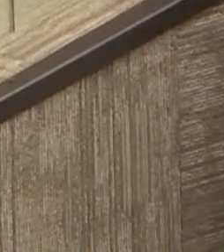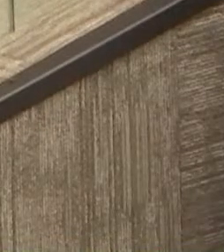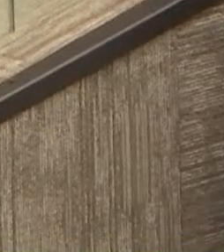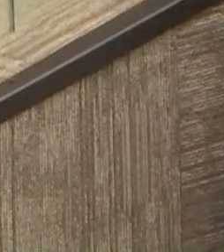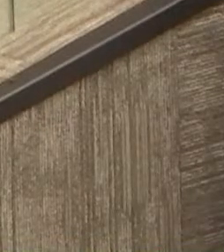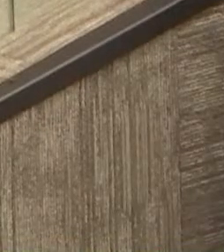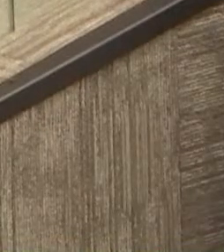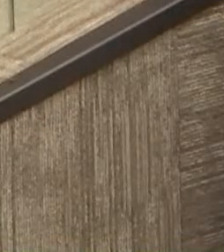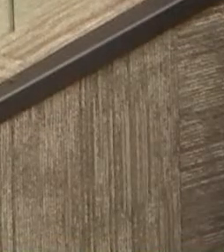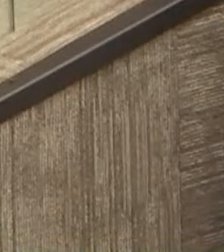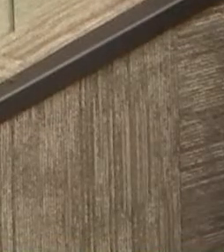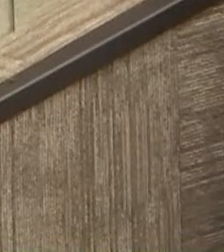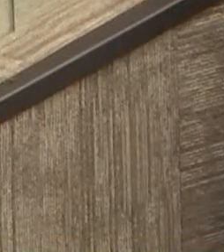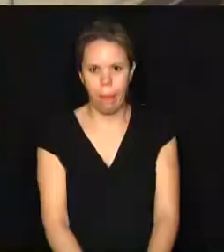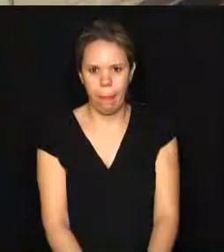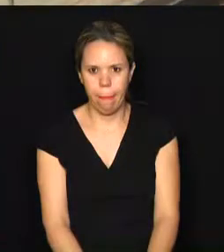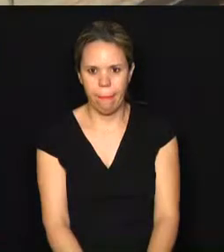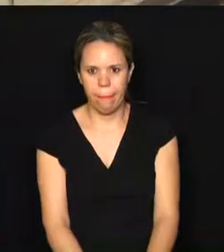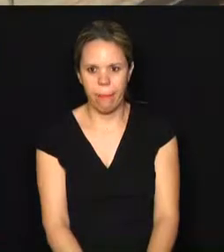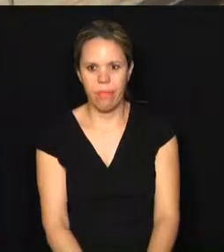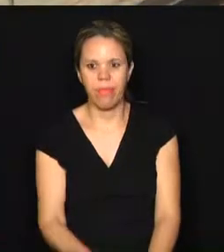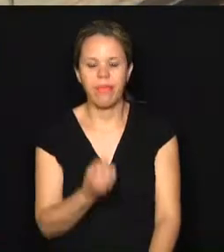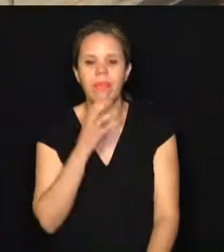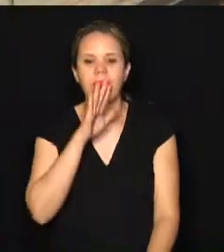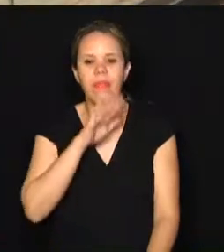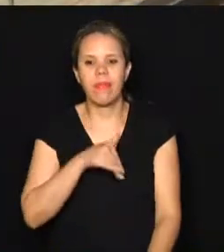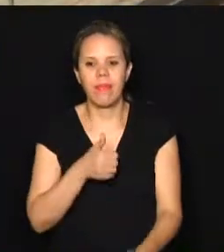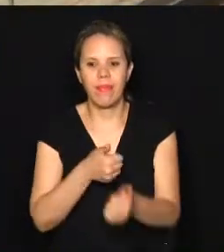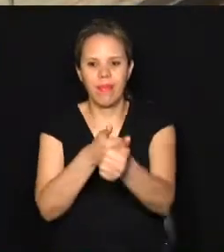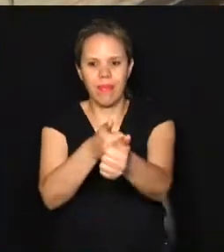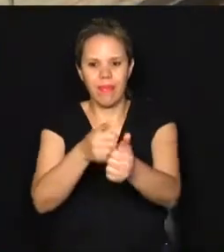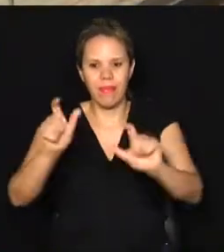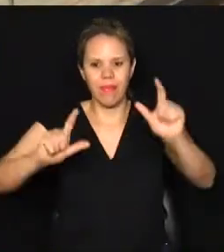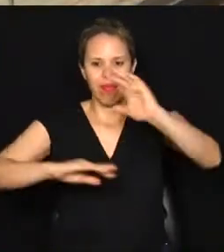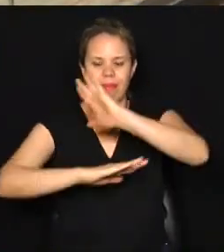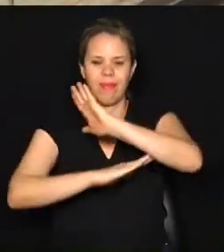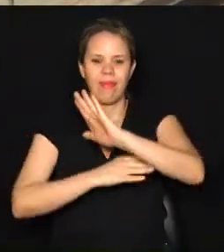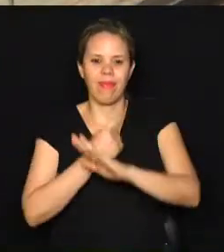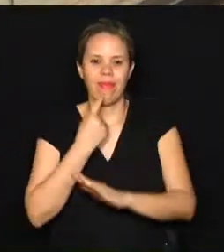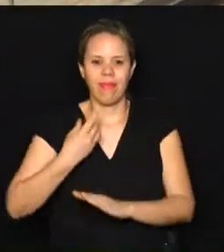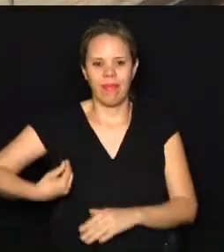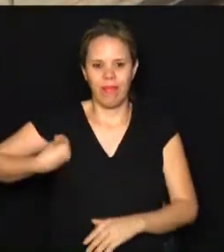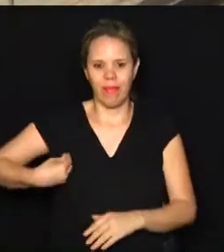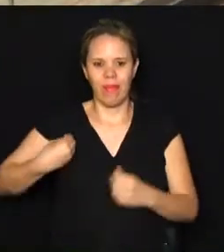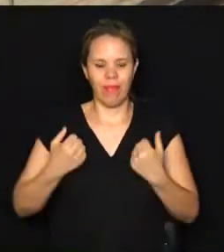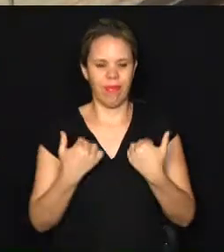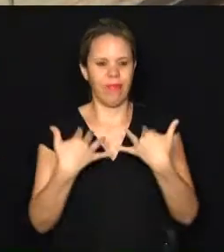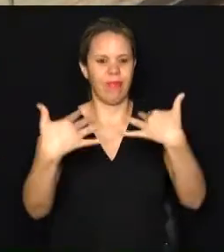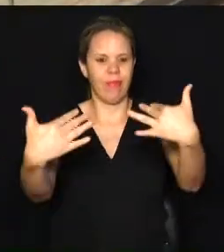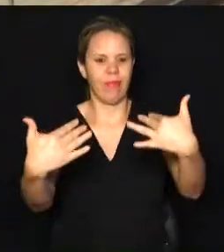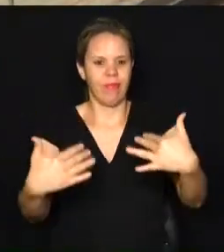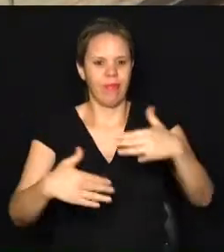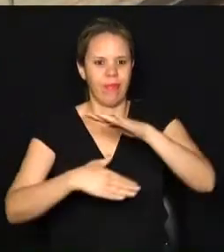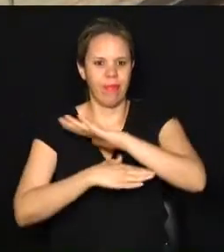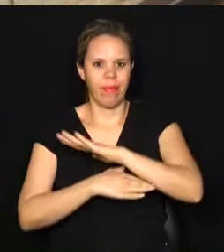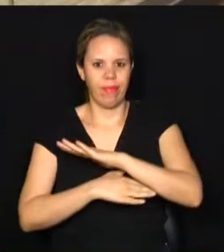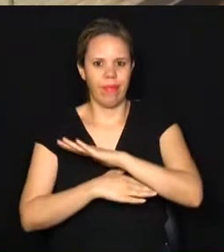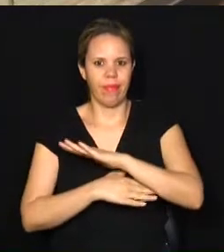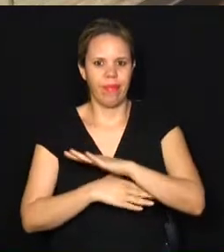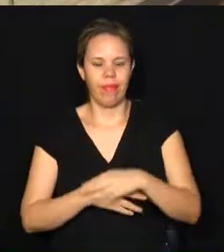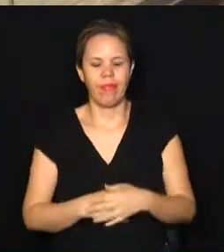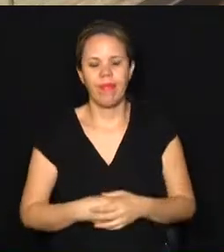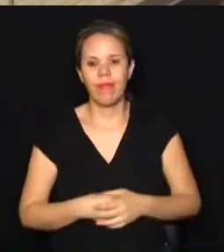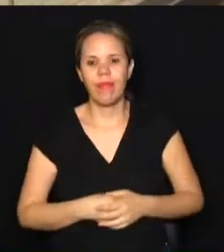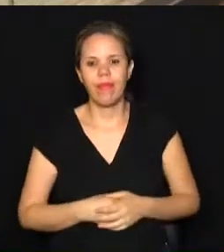Olá, uma ótima tarde para você que nos acompanha aqui pela TV Câmara Campinas. Nós falamos ao vivo do plenário José Maria Matosinho, o plenário da Câmara